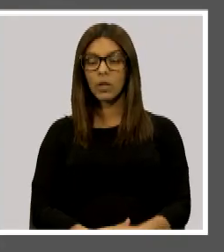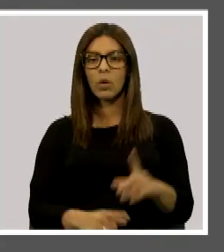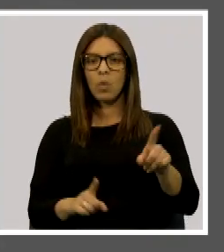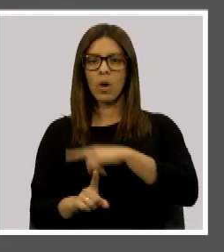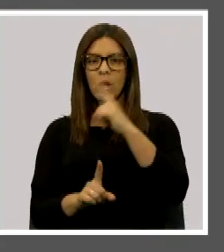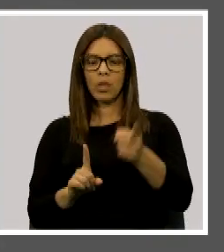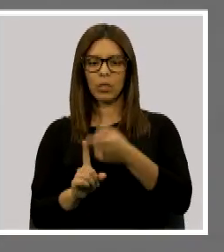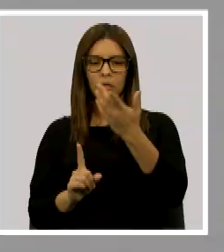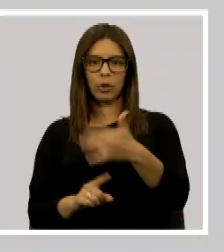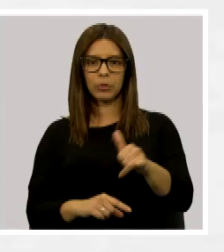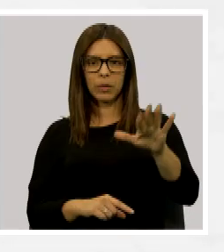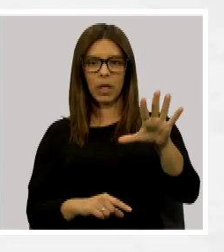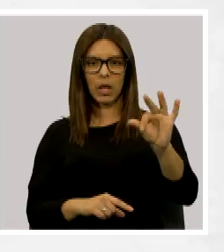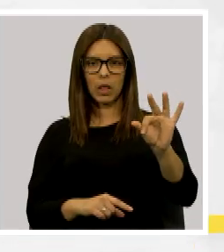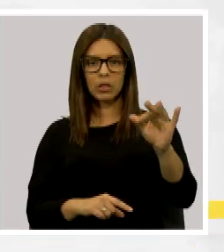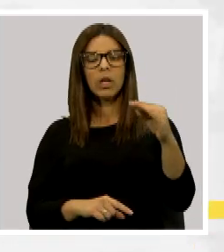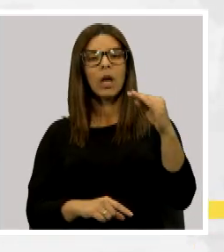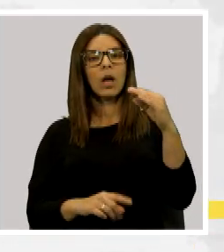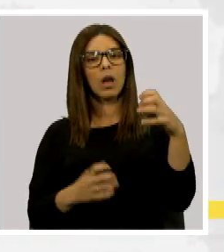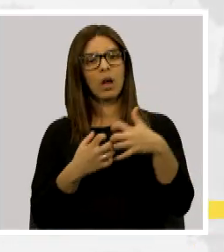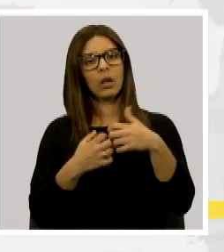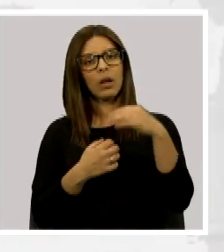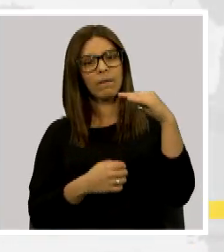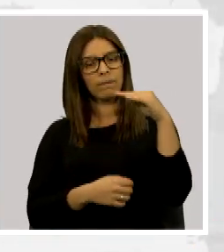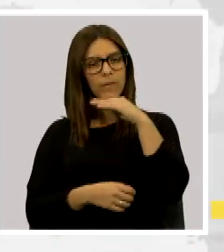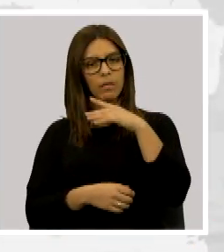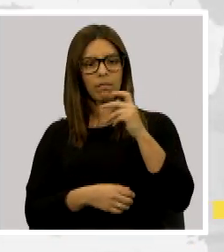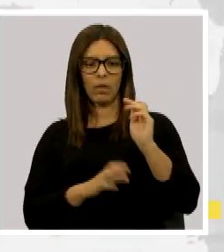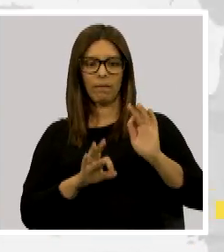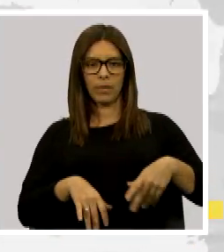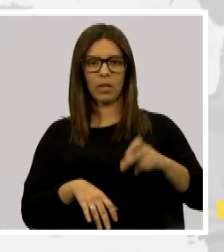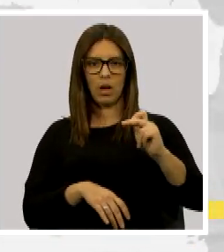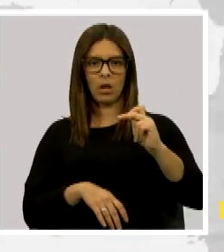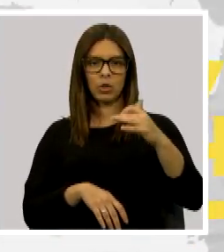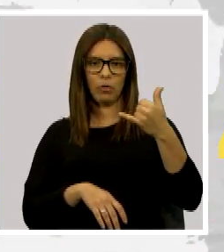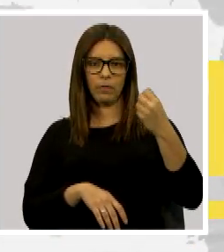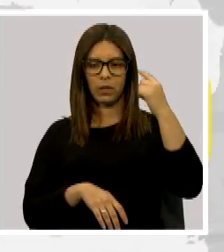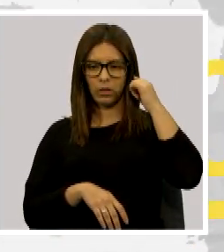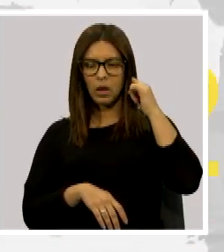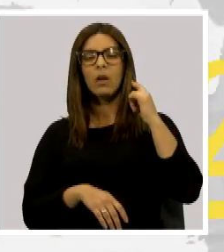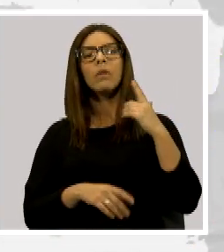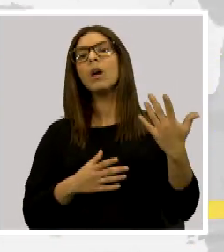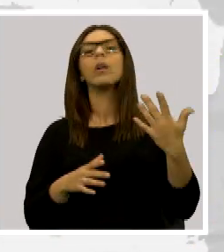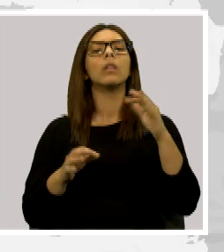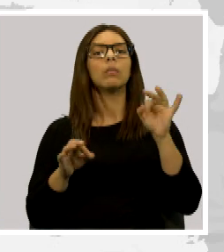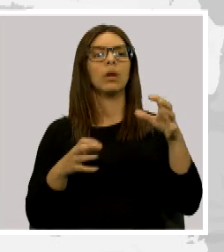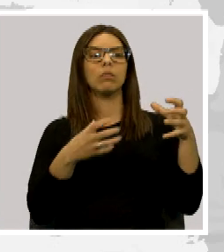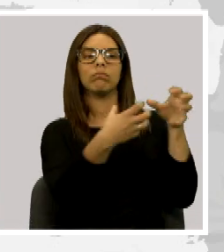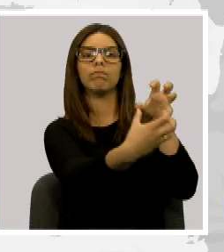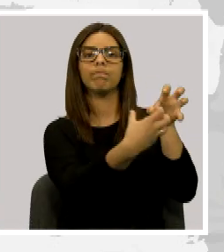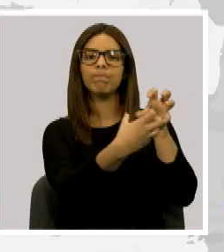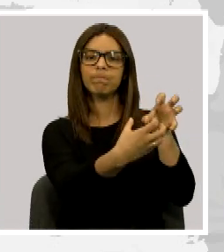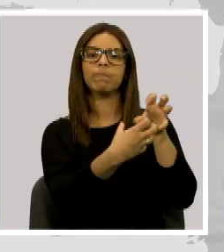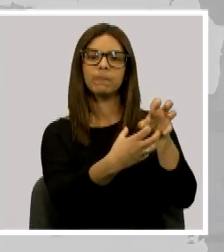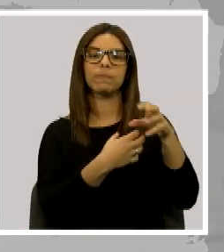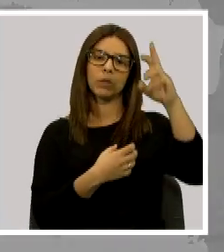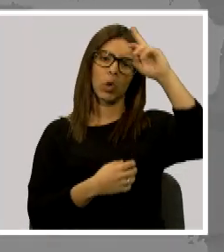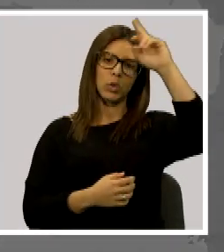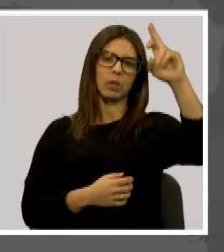mais comum, poderíamos dizer que Fidel Castro sai de Washington com as mãos a abanar, e é aí que sente